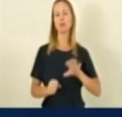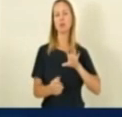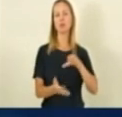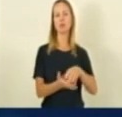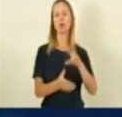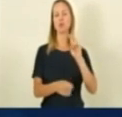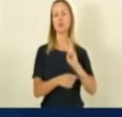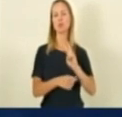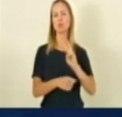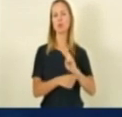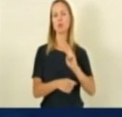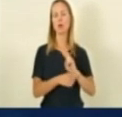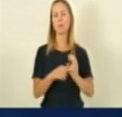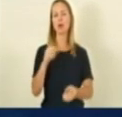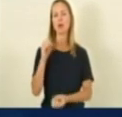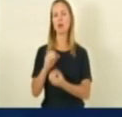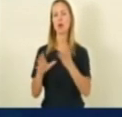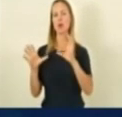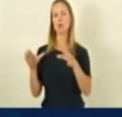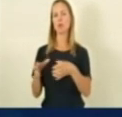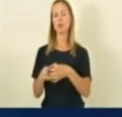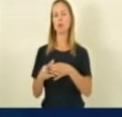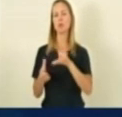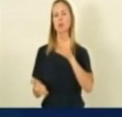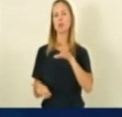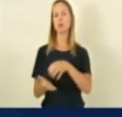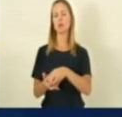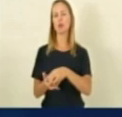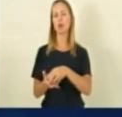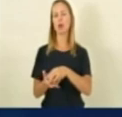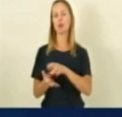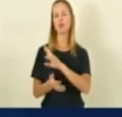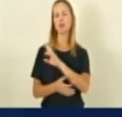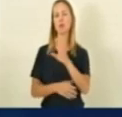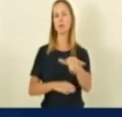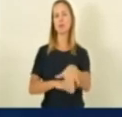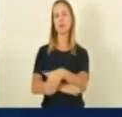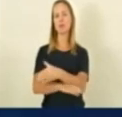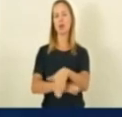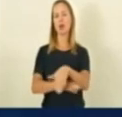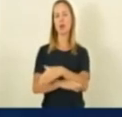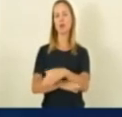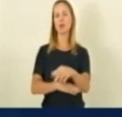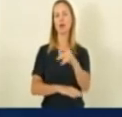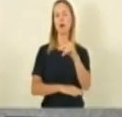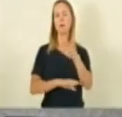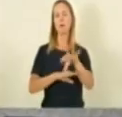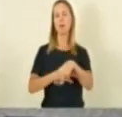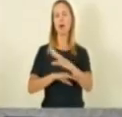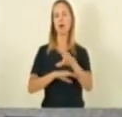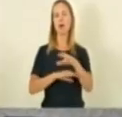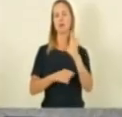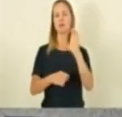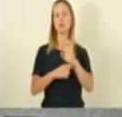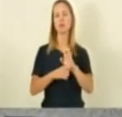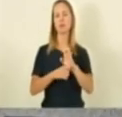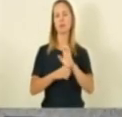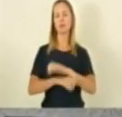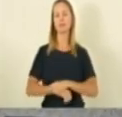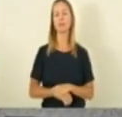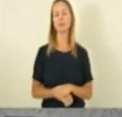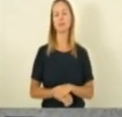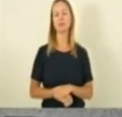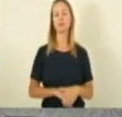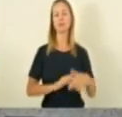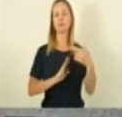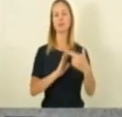de Conservação para criar a categoria de unidade de conservação denominada Estrada Parque Estadual. O